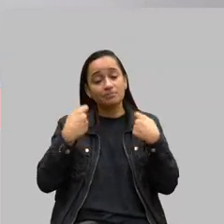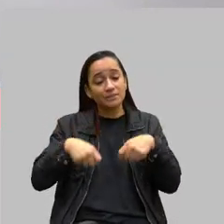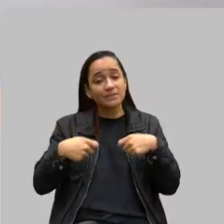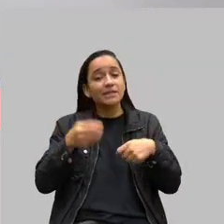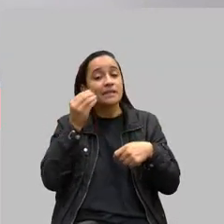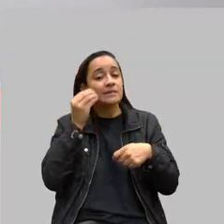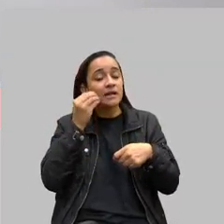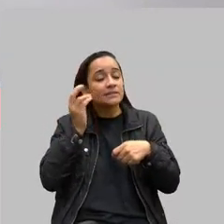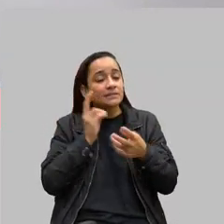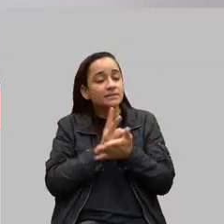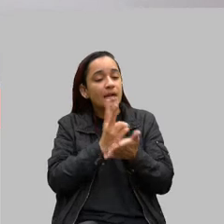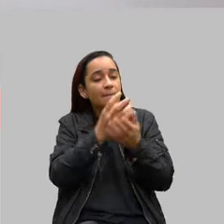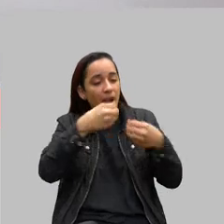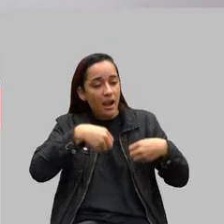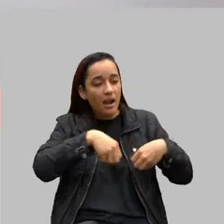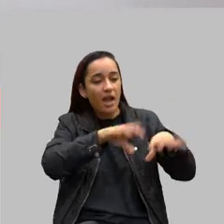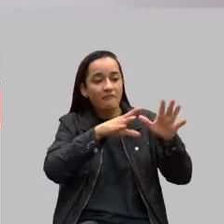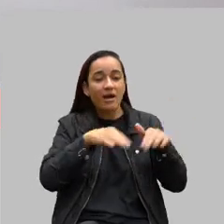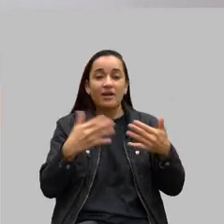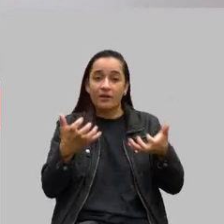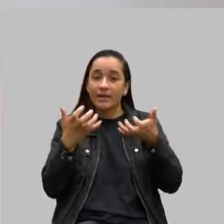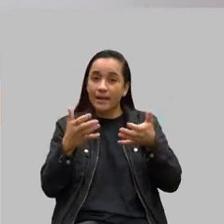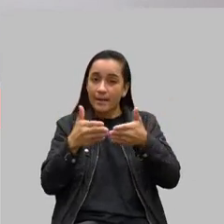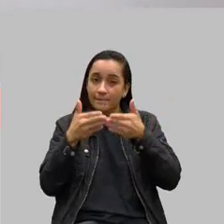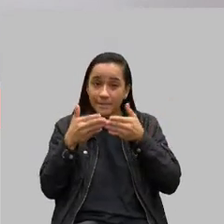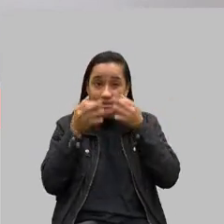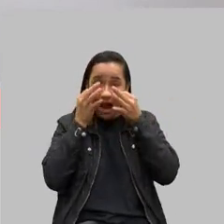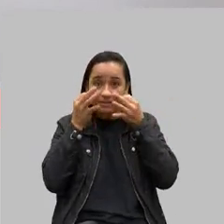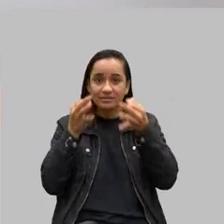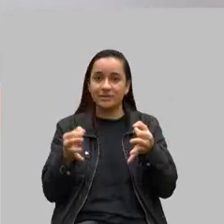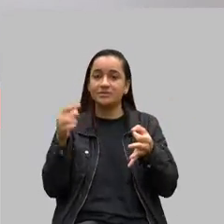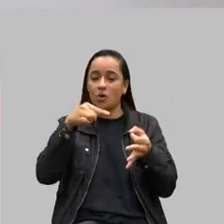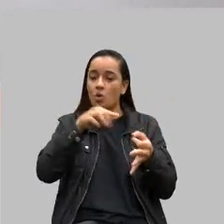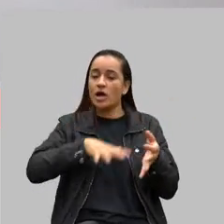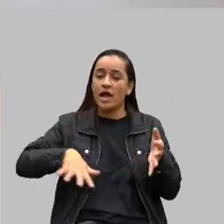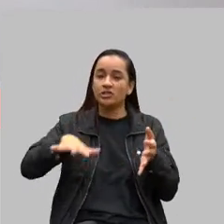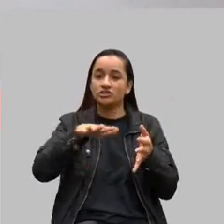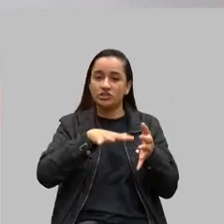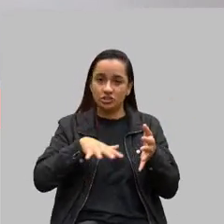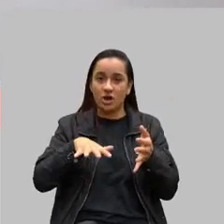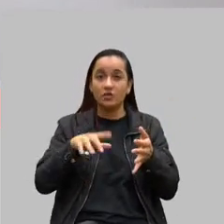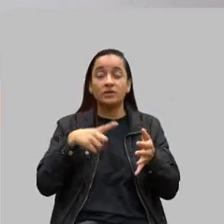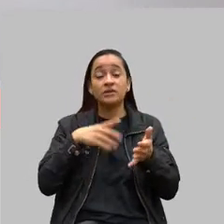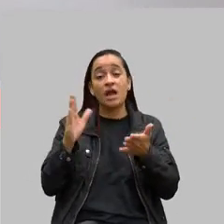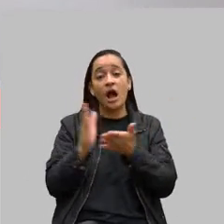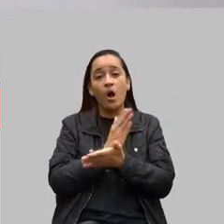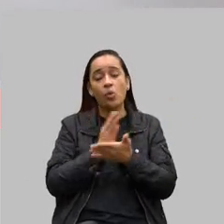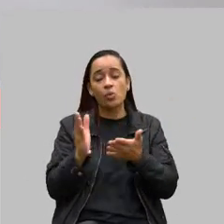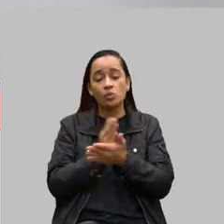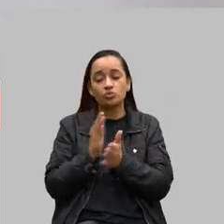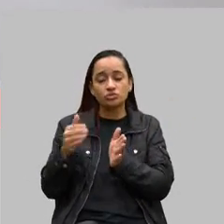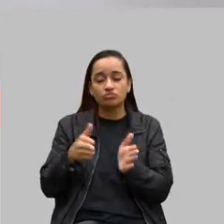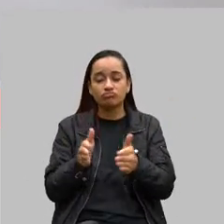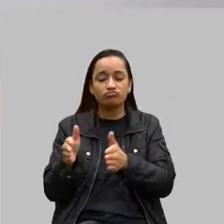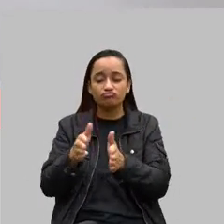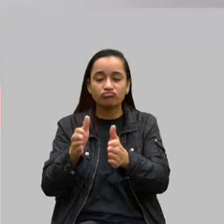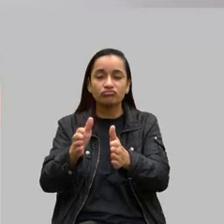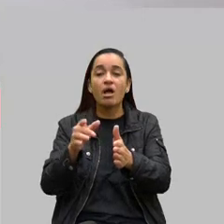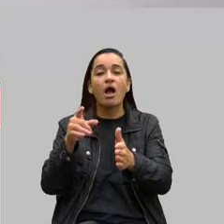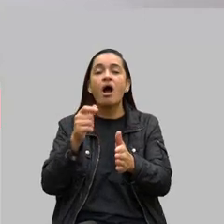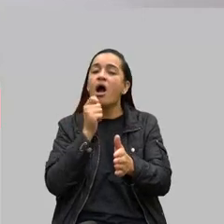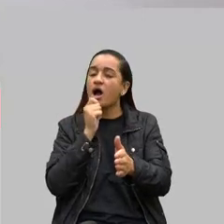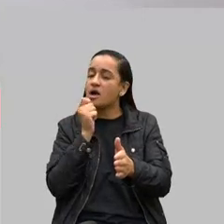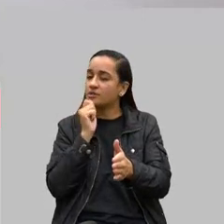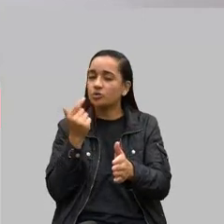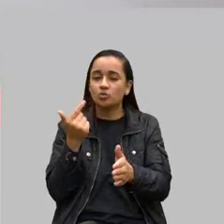então eu queria pedir realmente atenção ali para toda a nossa região tem alguns trechos ali que ainda nós não